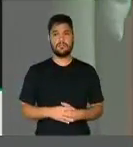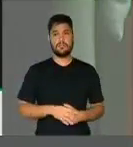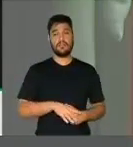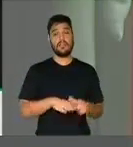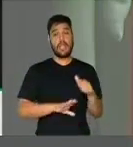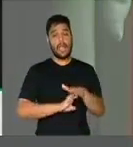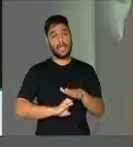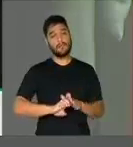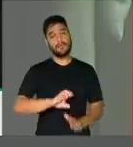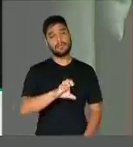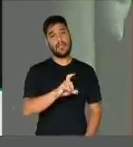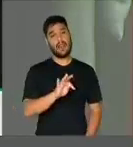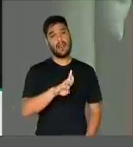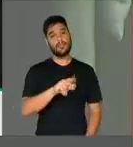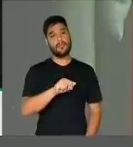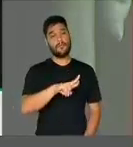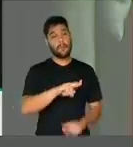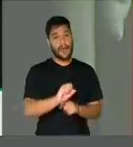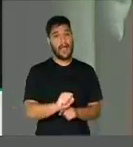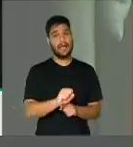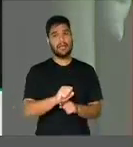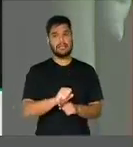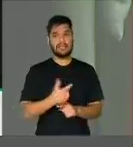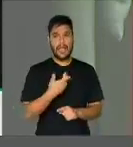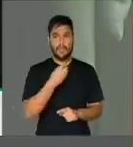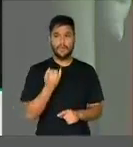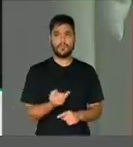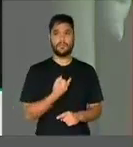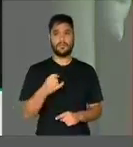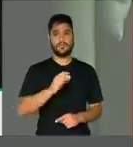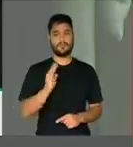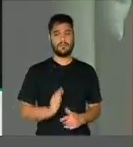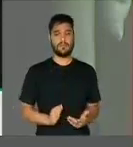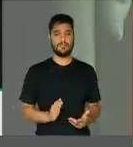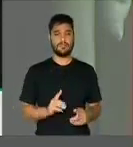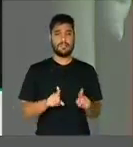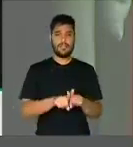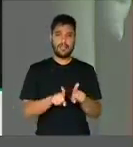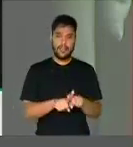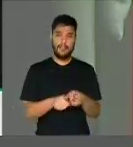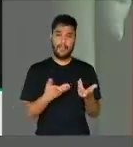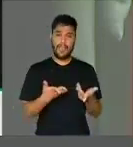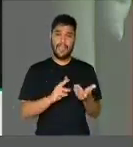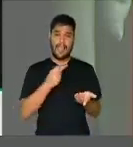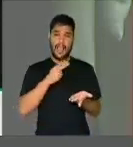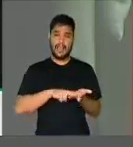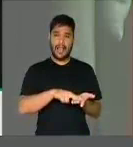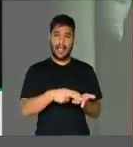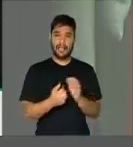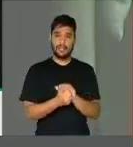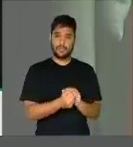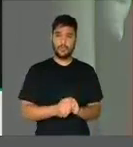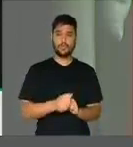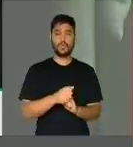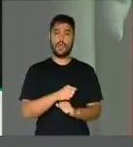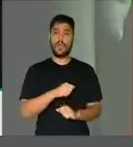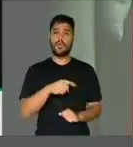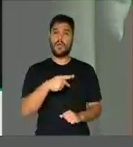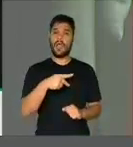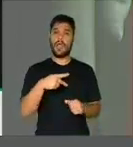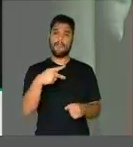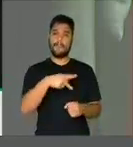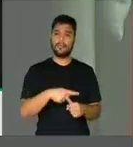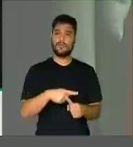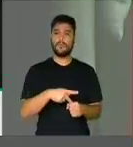Eletrobras representa o Brasil, que consta, deputado Jordano Noel, inclusive na carta testamento, junto com a Petrobras,